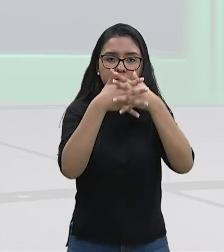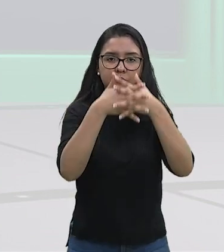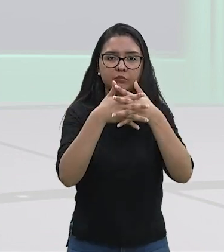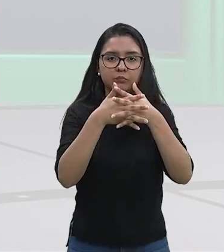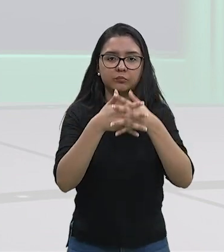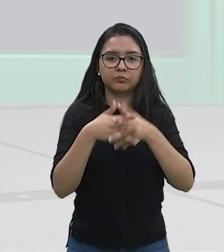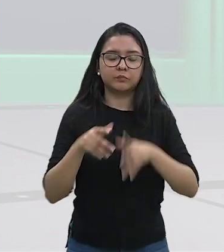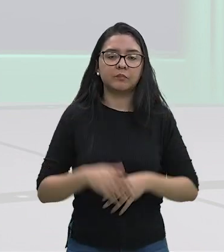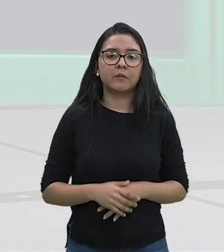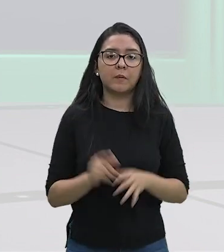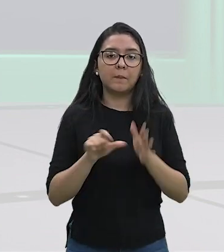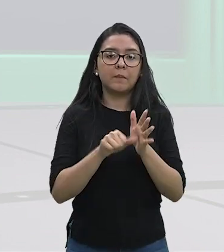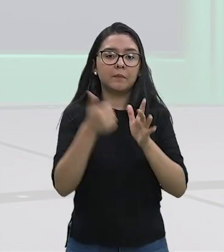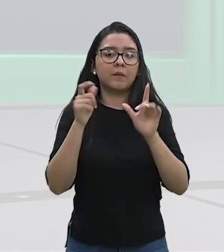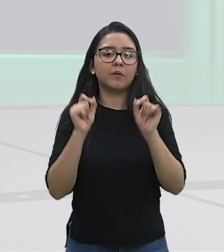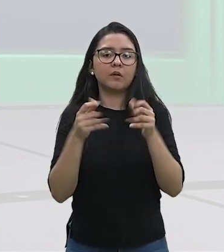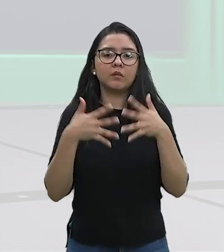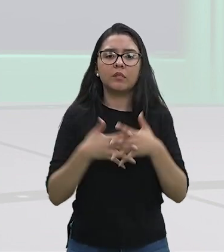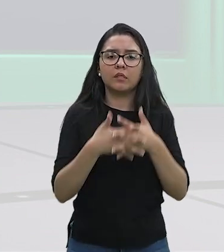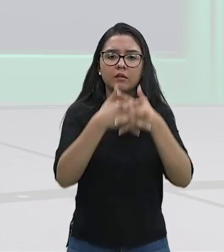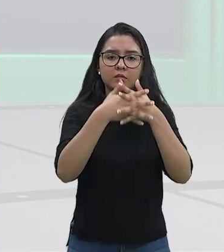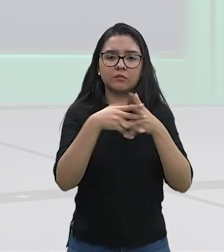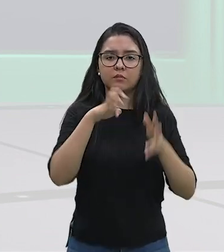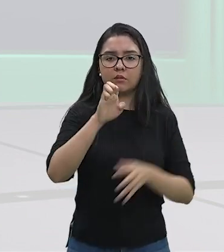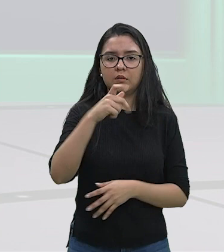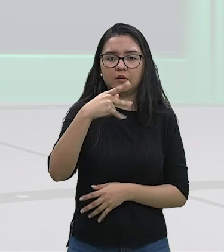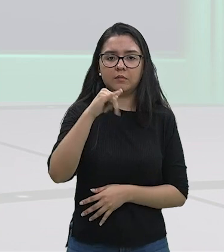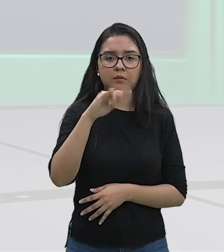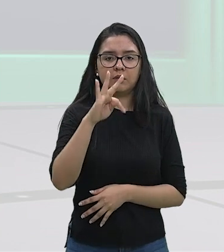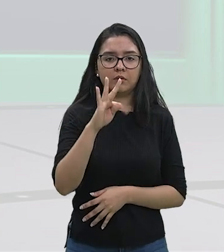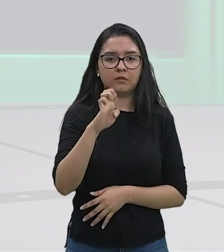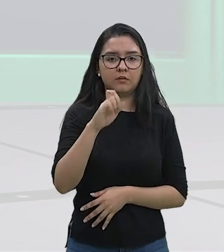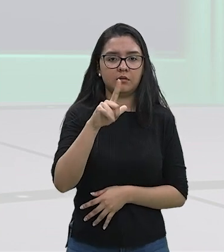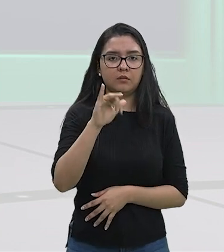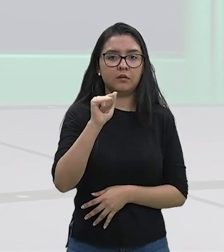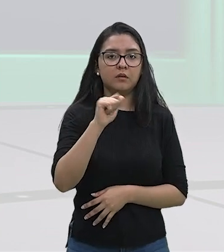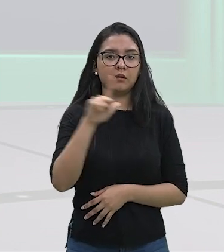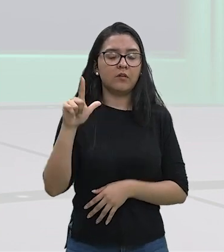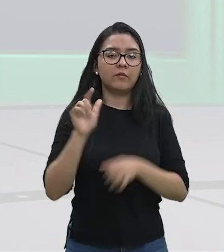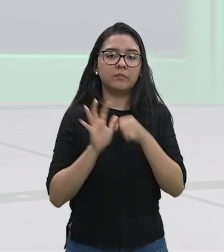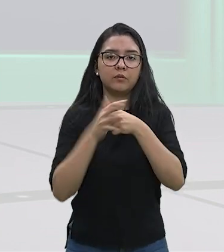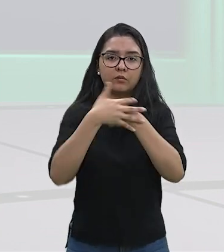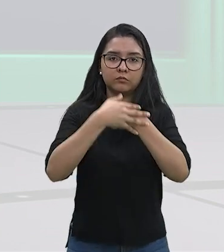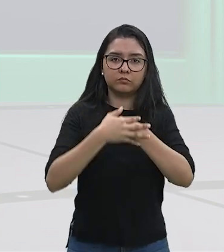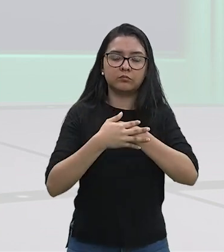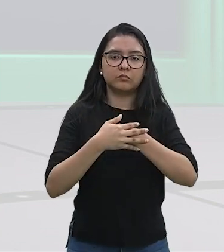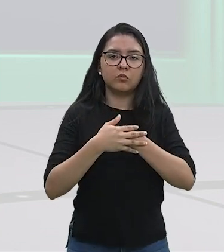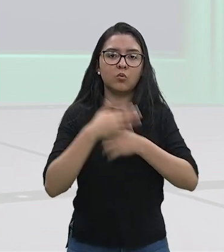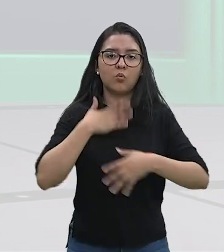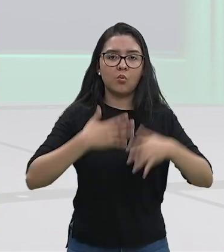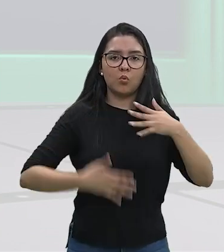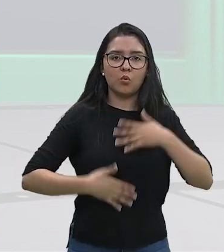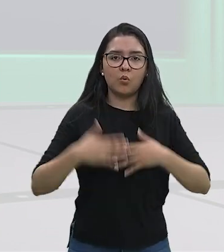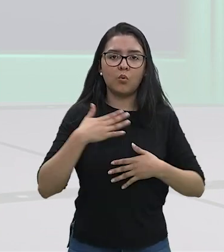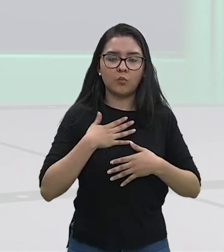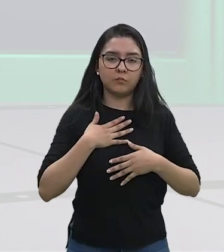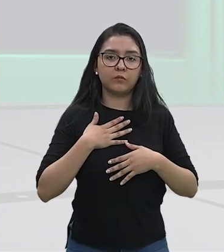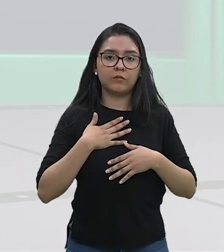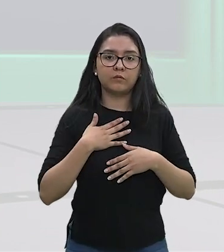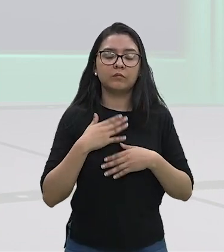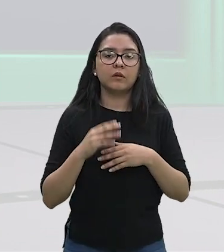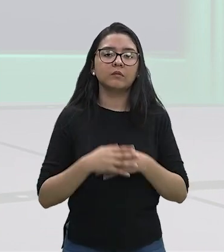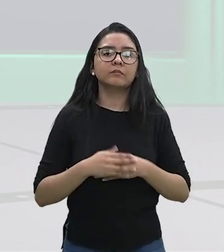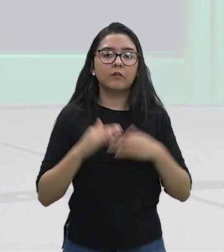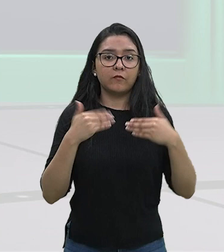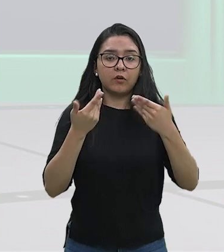falamos sobre o tecido epitelial. É aquele tecido que vai dar aí o revestimento do nosso corpo, tanto do lado externo